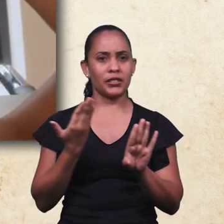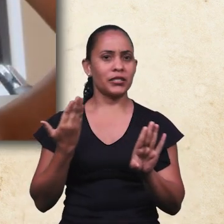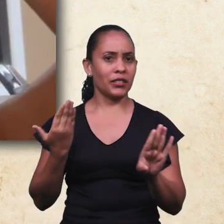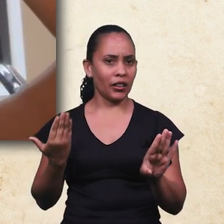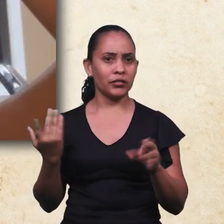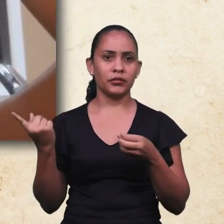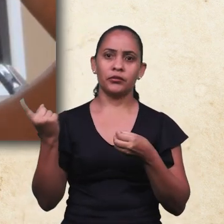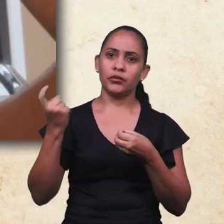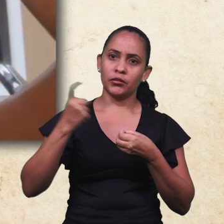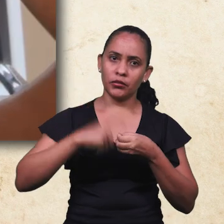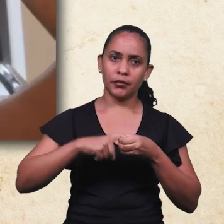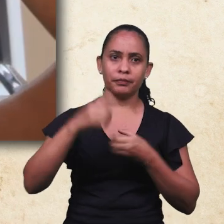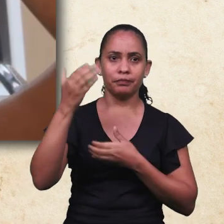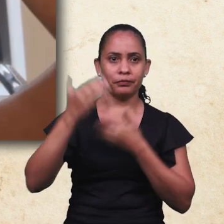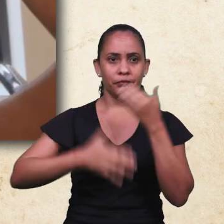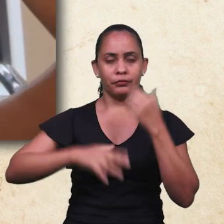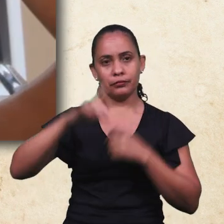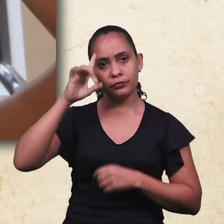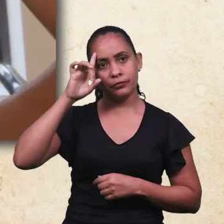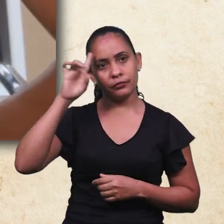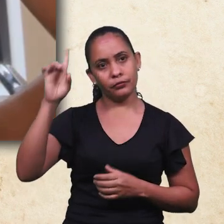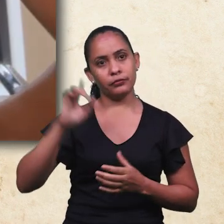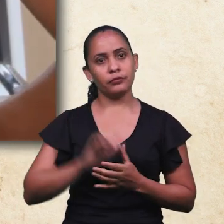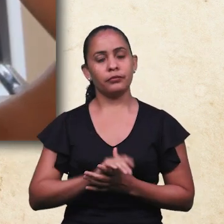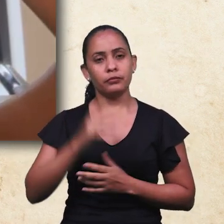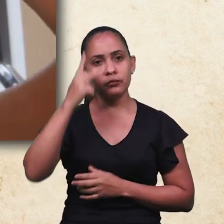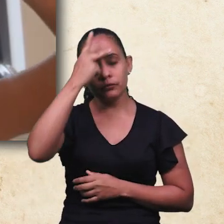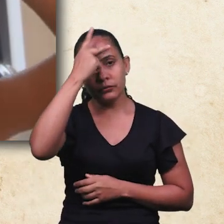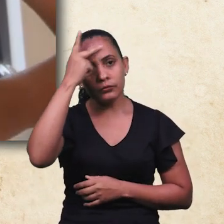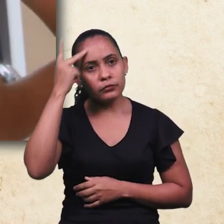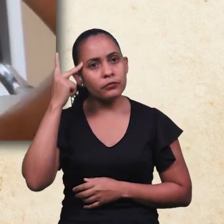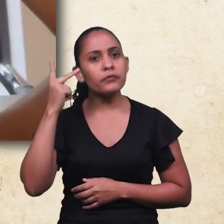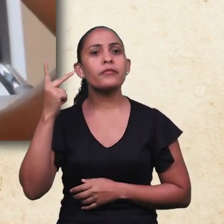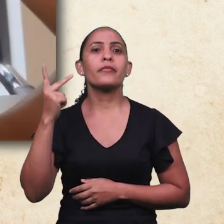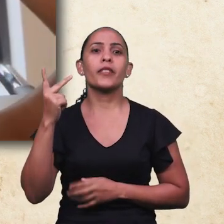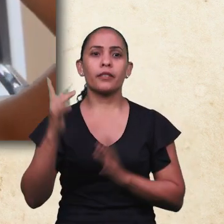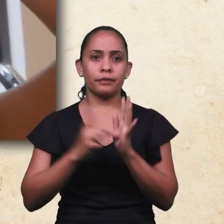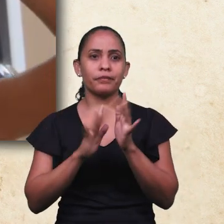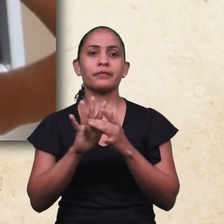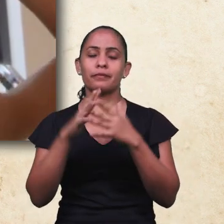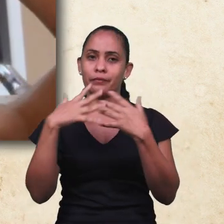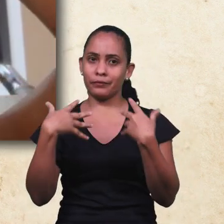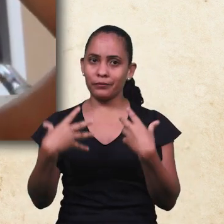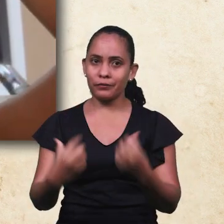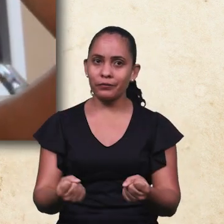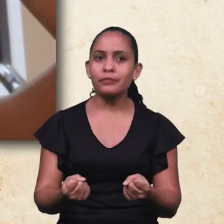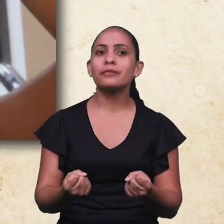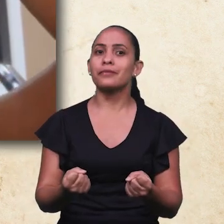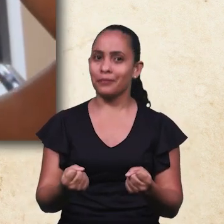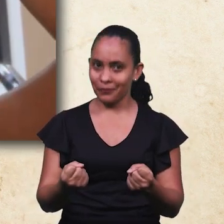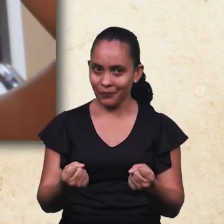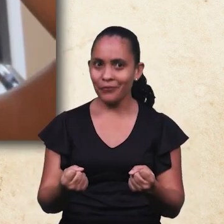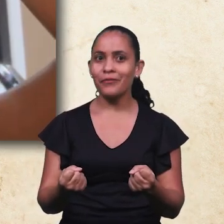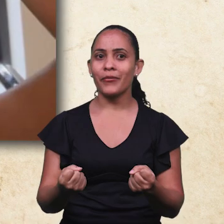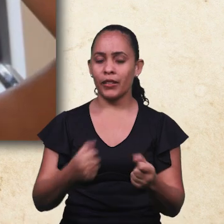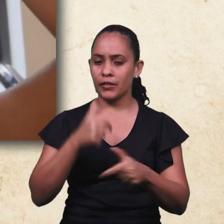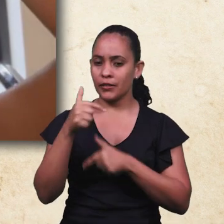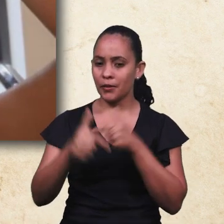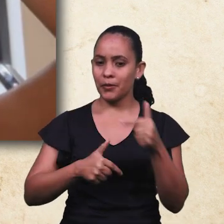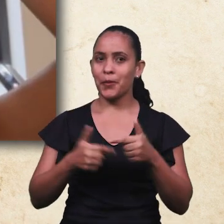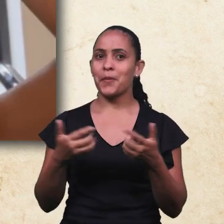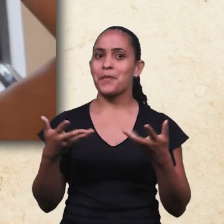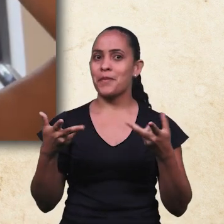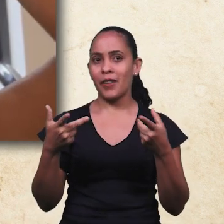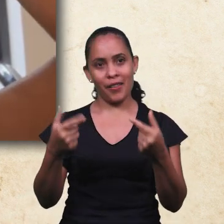afastados, retornaram para a presença do Senhor, pessoas conheceram o Senhor, conheceram essa obra. Então